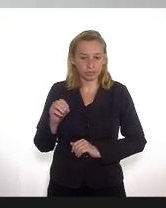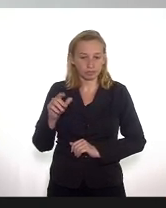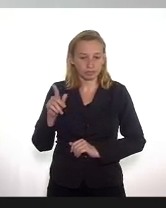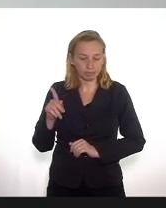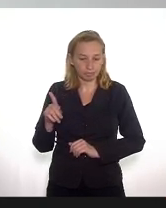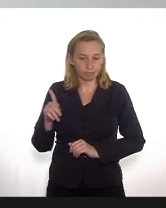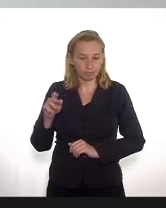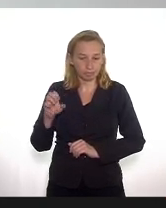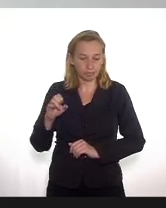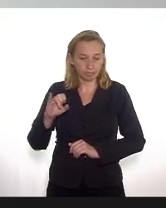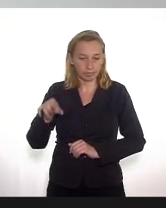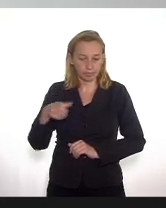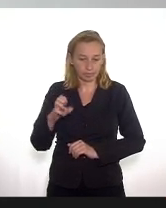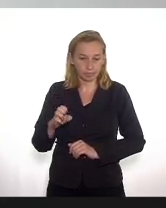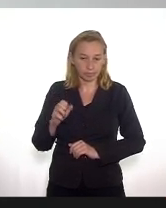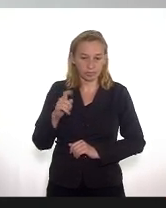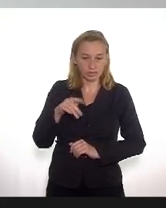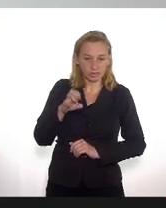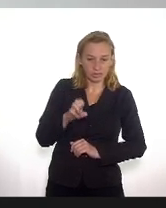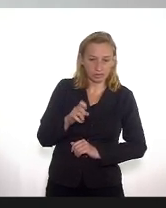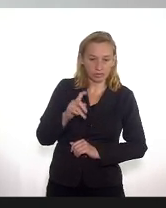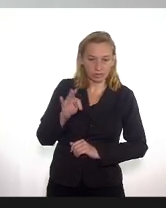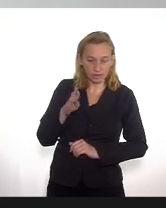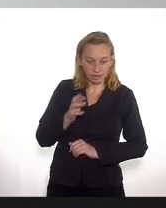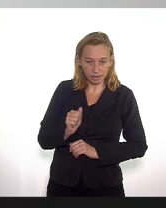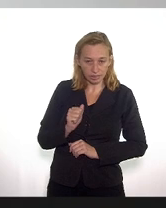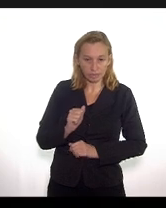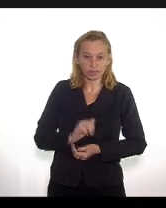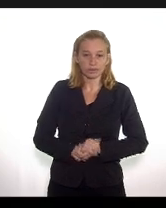Freitas. Bem-vindo, Alexandre. Bom dia.